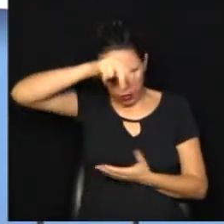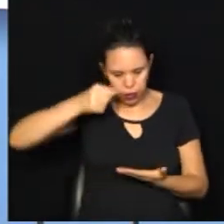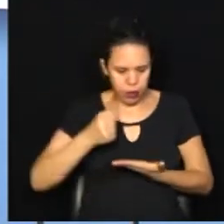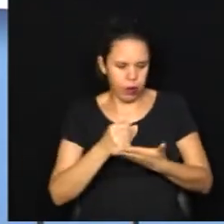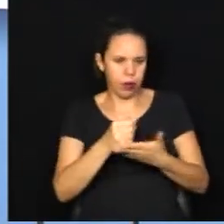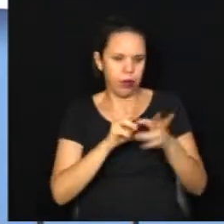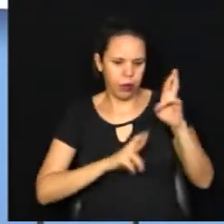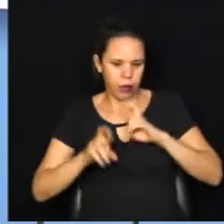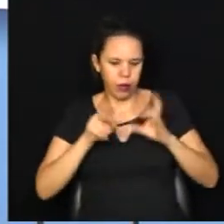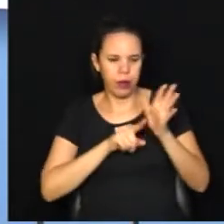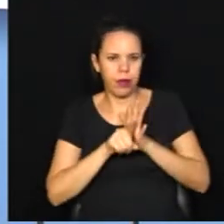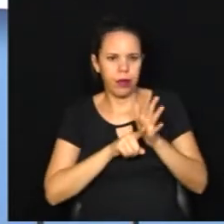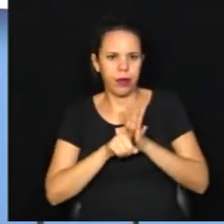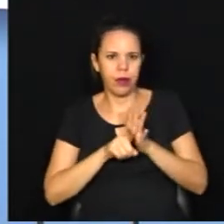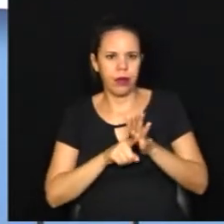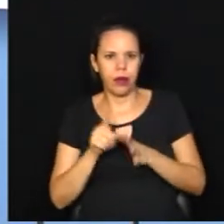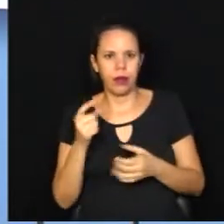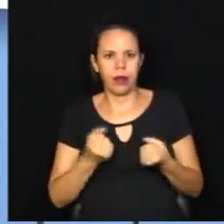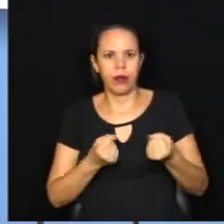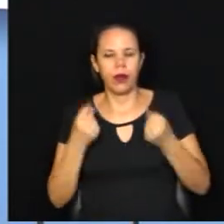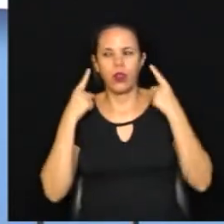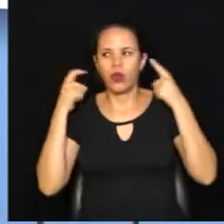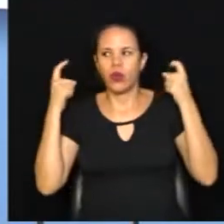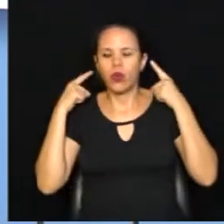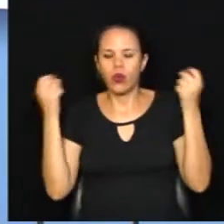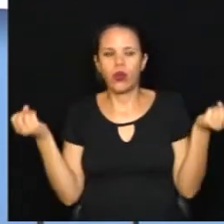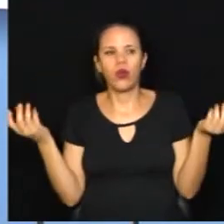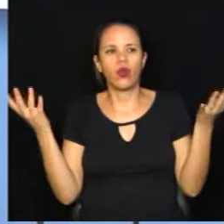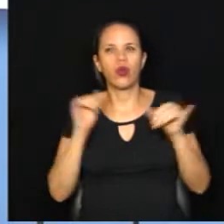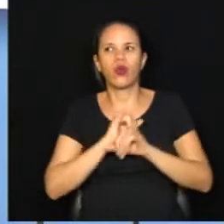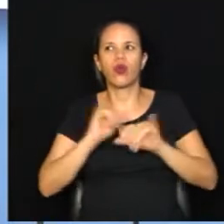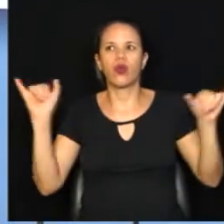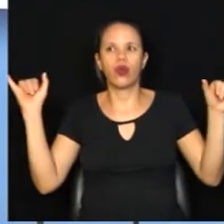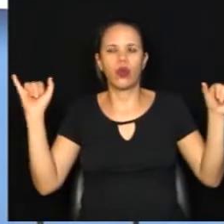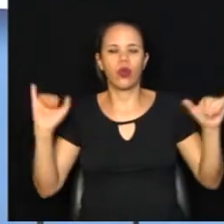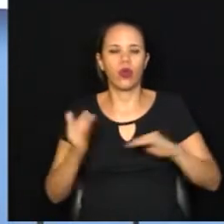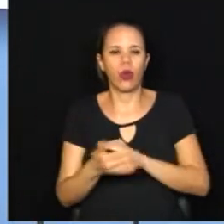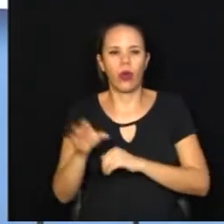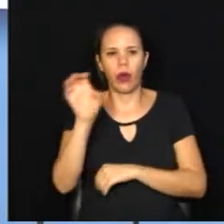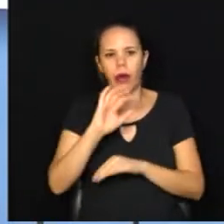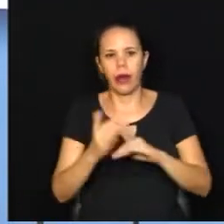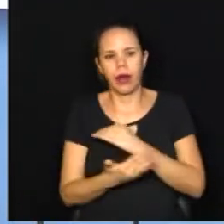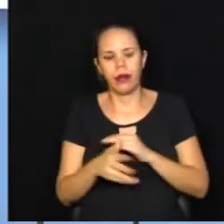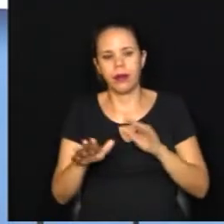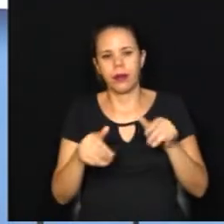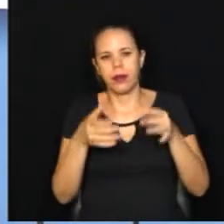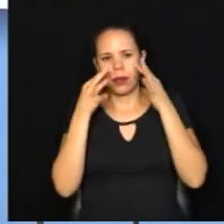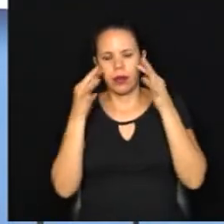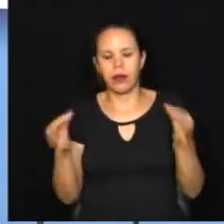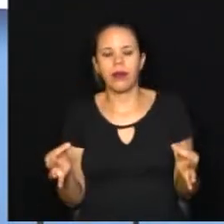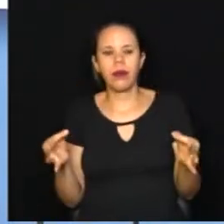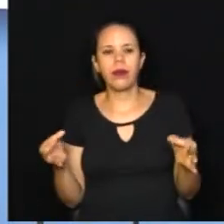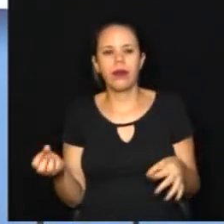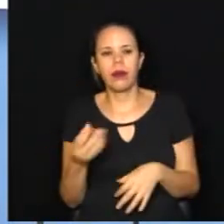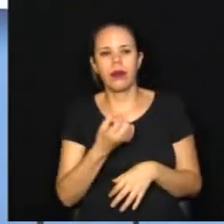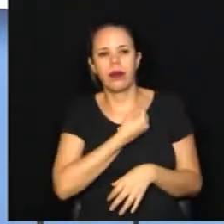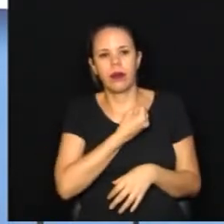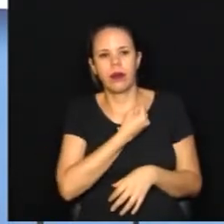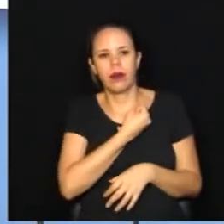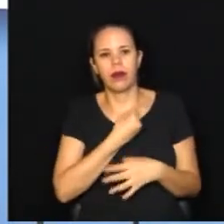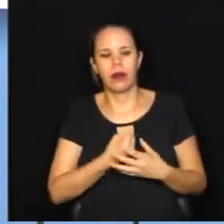avanço da Covid-19. Foram 55 casos confirmados nos últimos 20 dias só ali. O bairro é